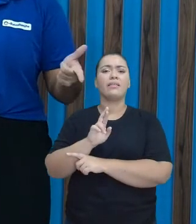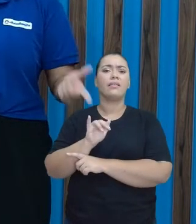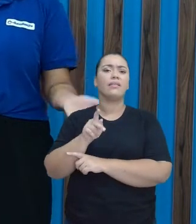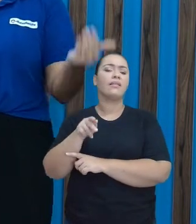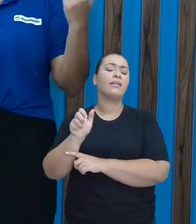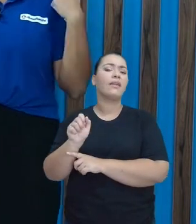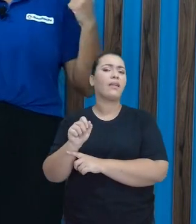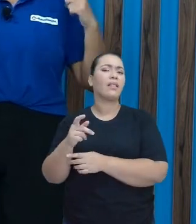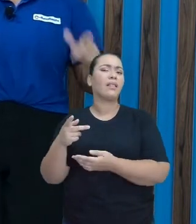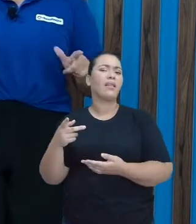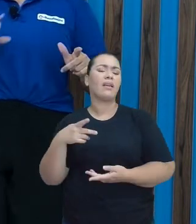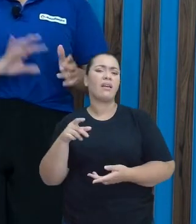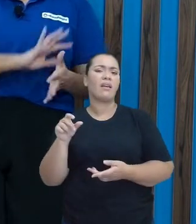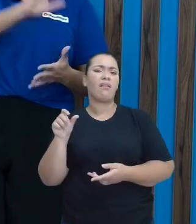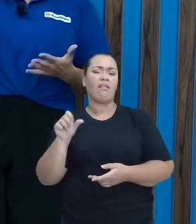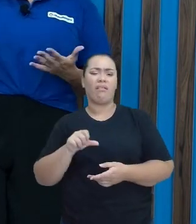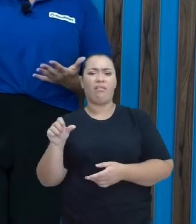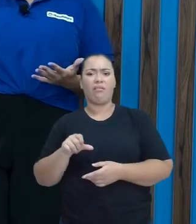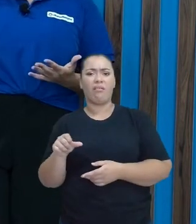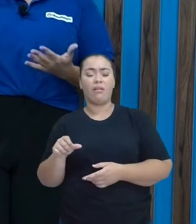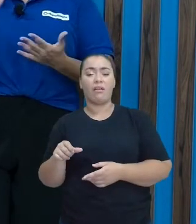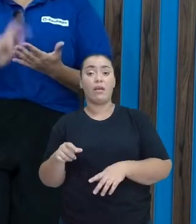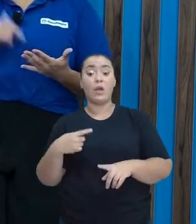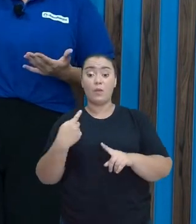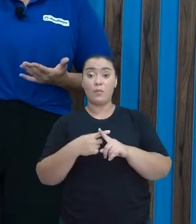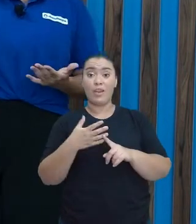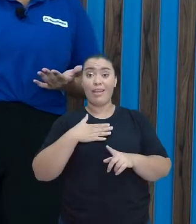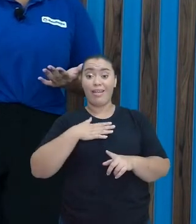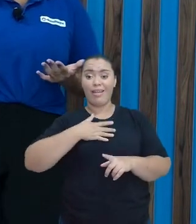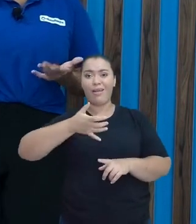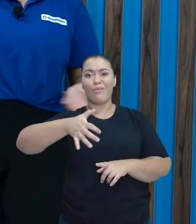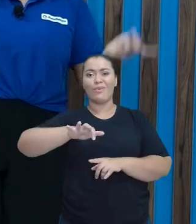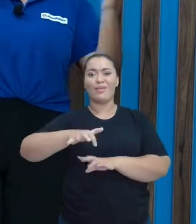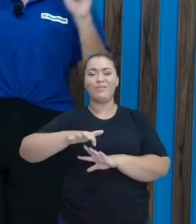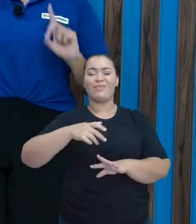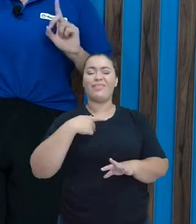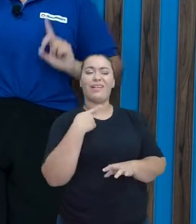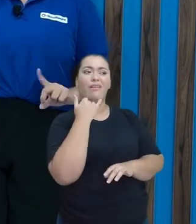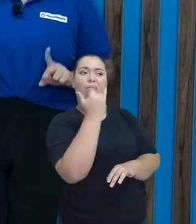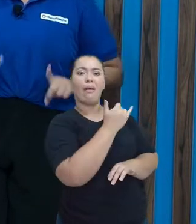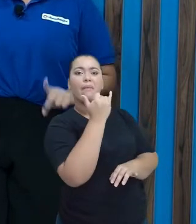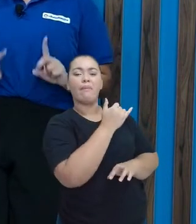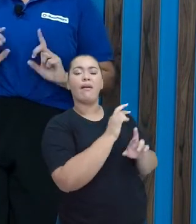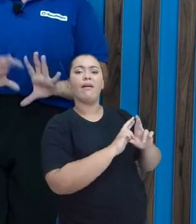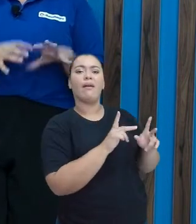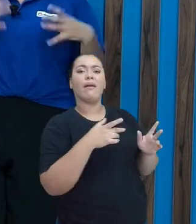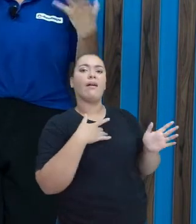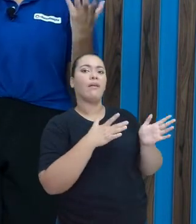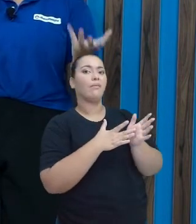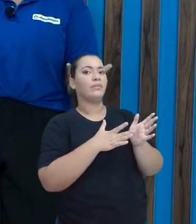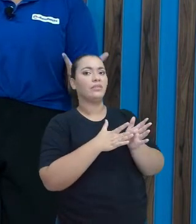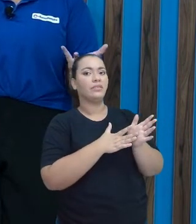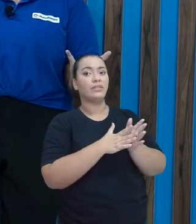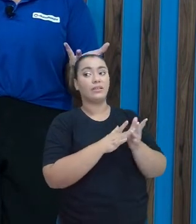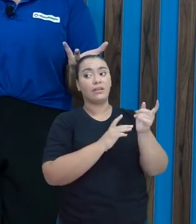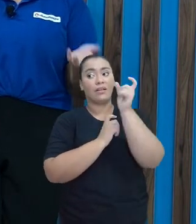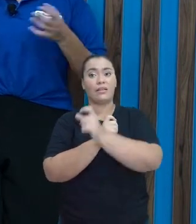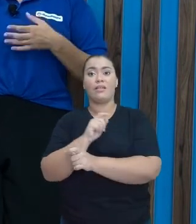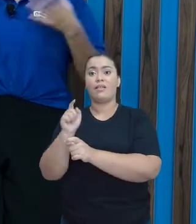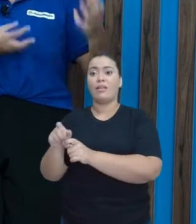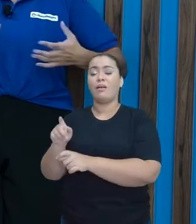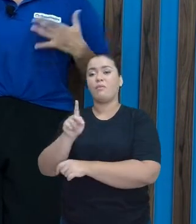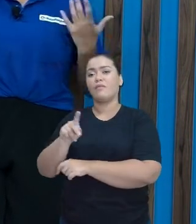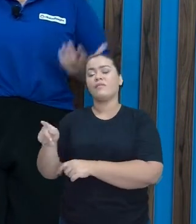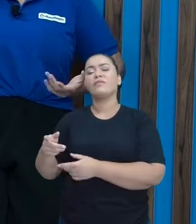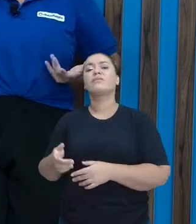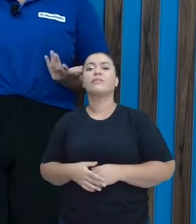Por quê? Porque eu manipulei a imagem dela a partir das descrições. Então, a gente precisa ter muito cuidado e muita responsabilidade com